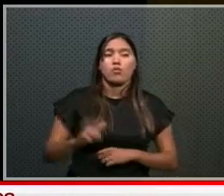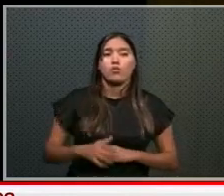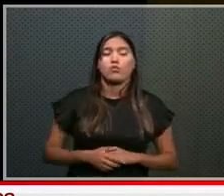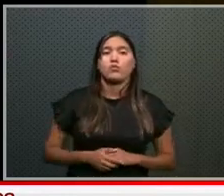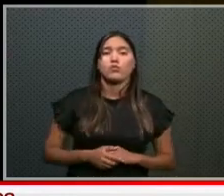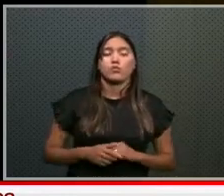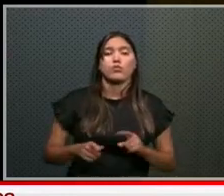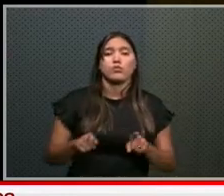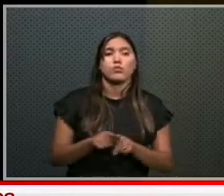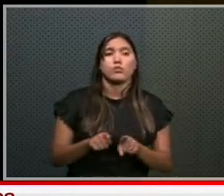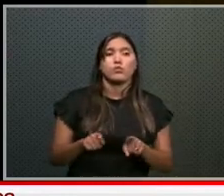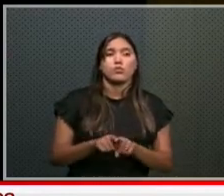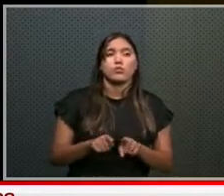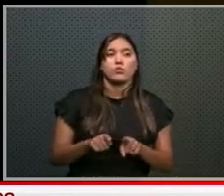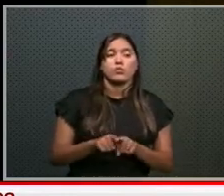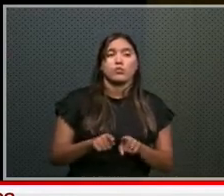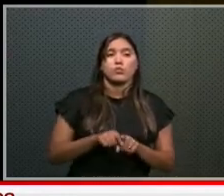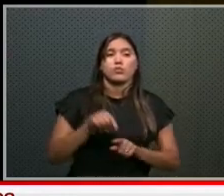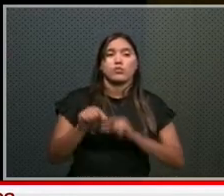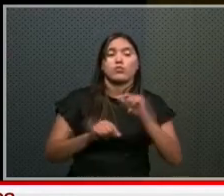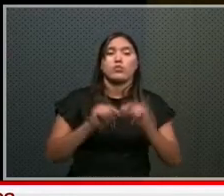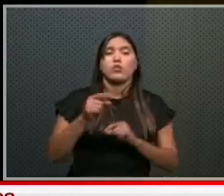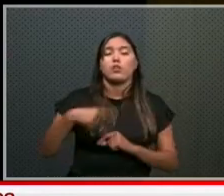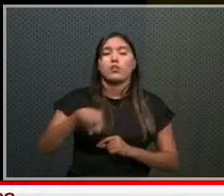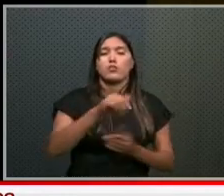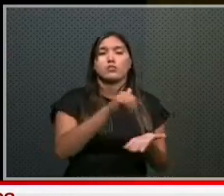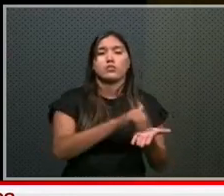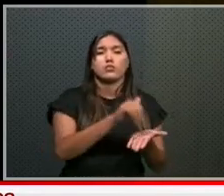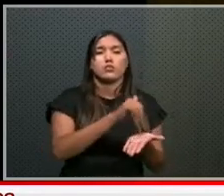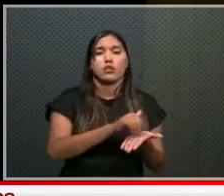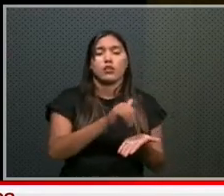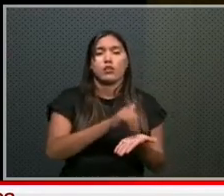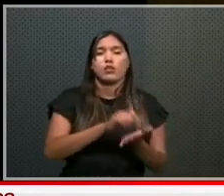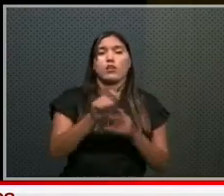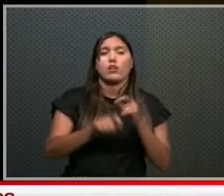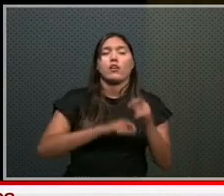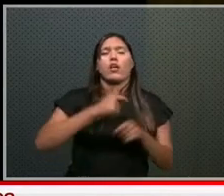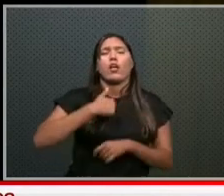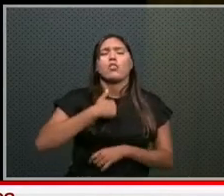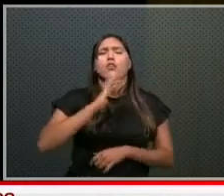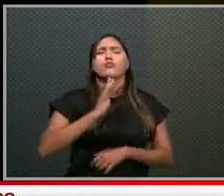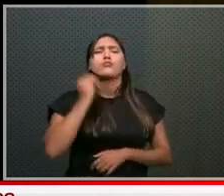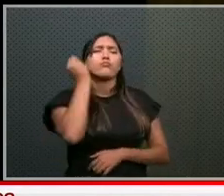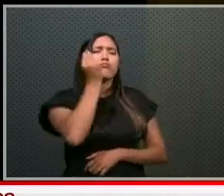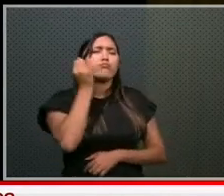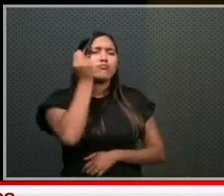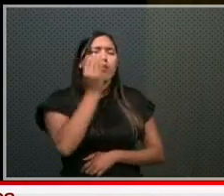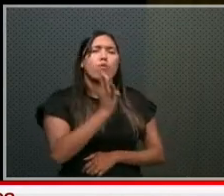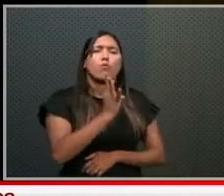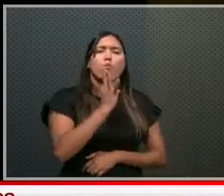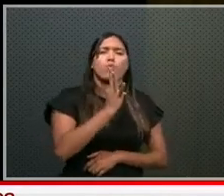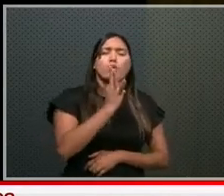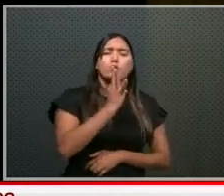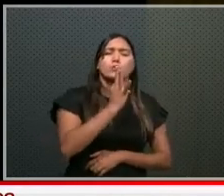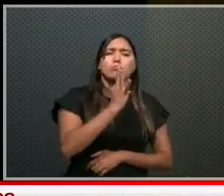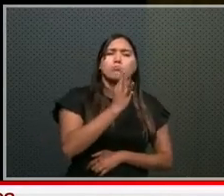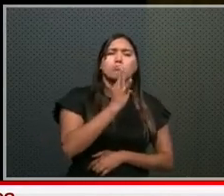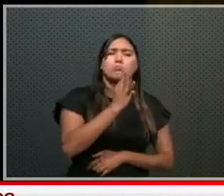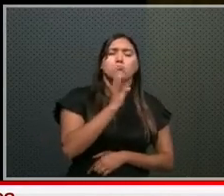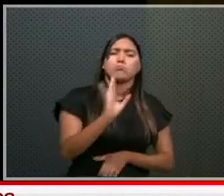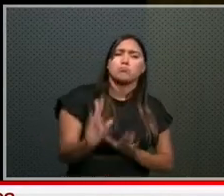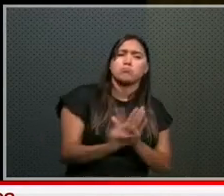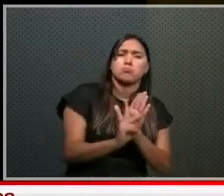que todos aqui nessa plenária sabem que o conhecimento científico saber científico Deputado